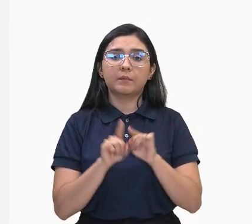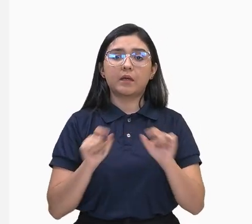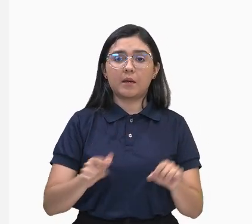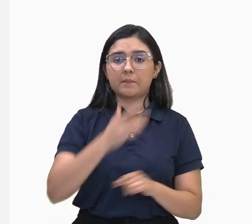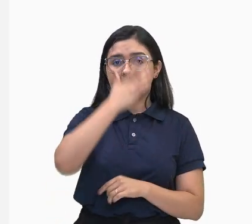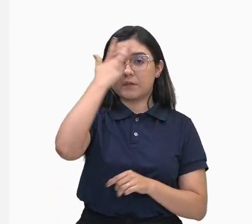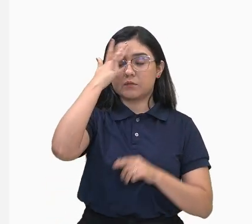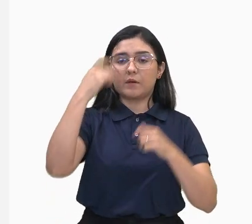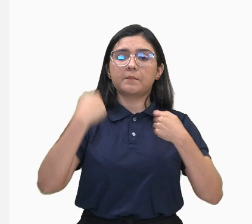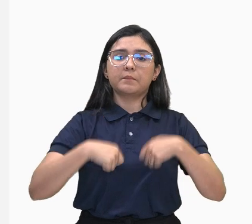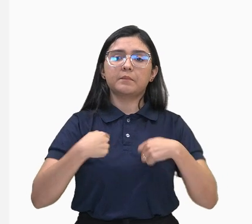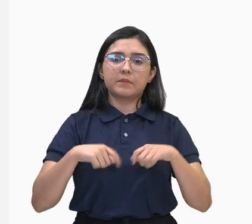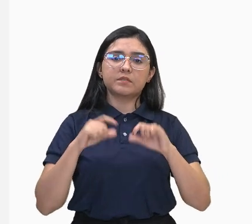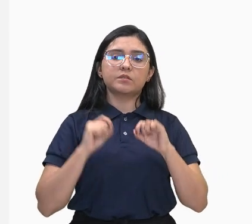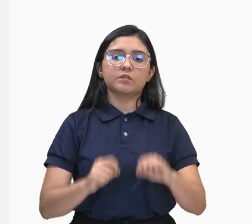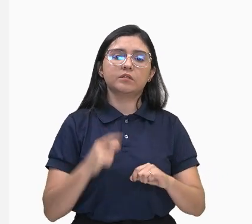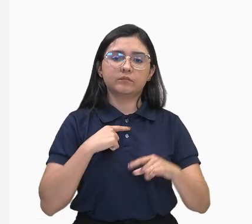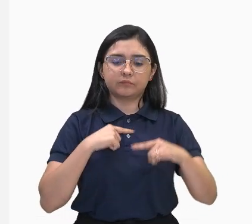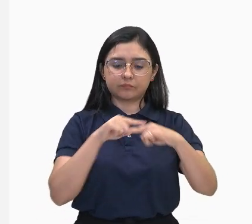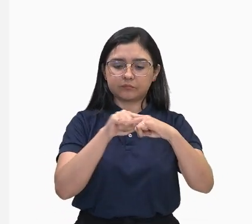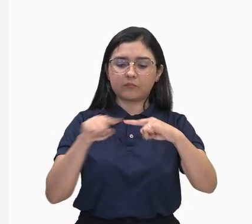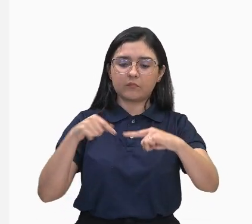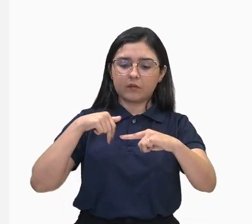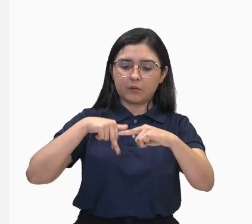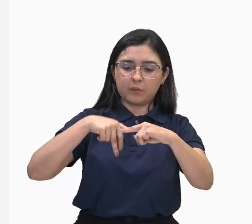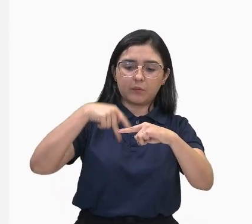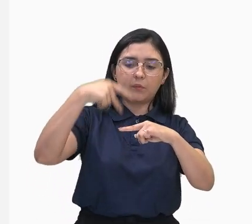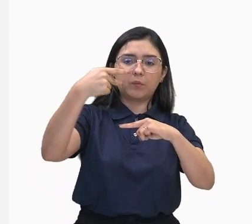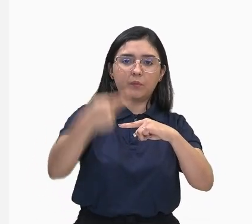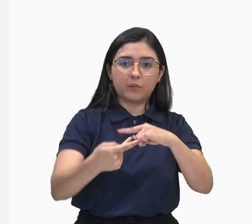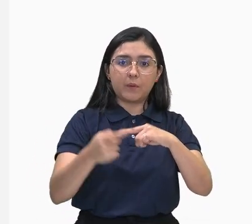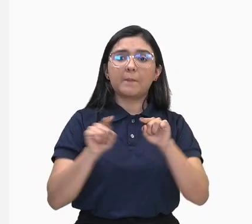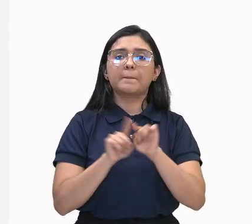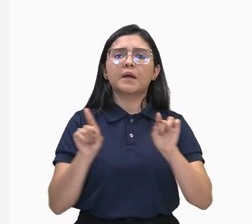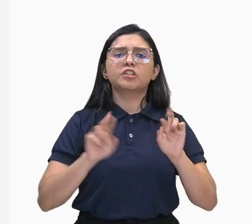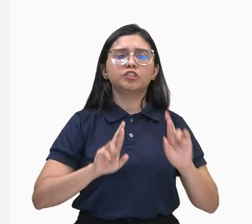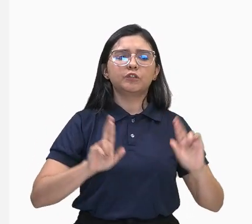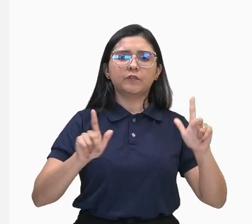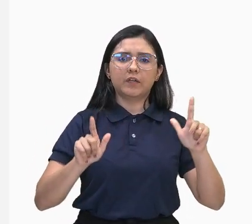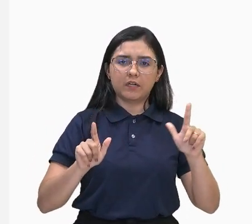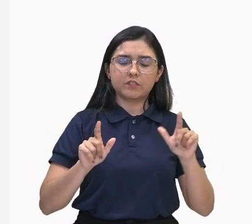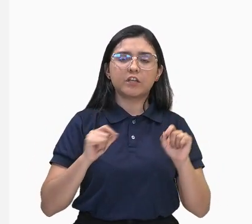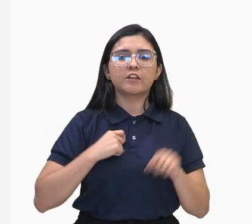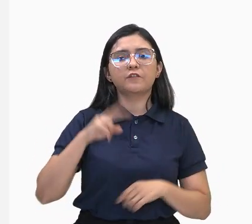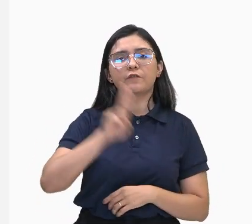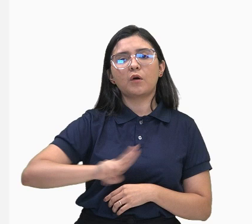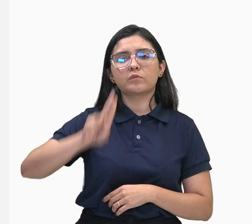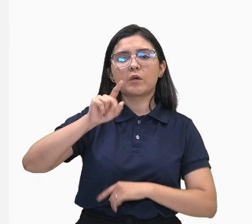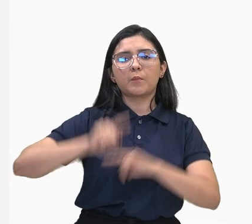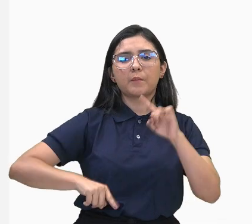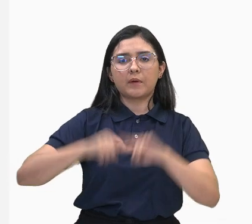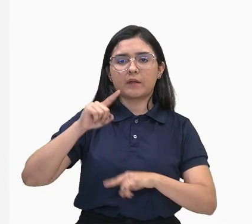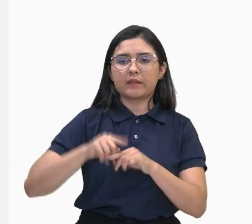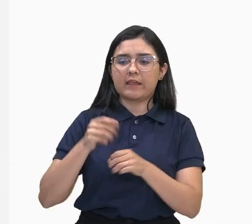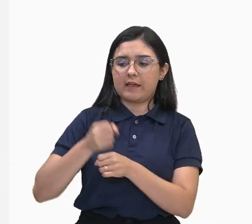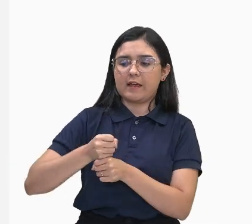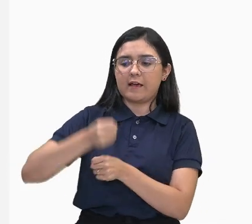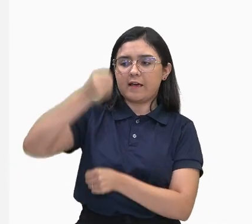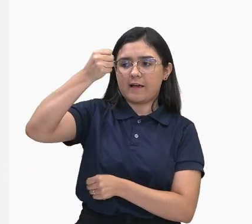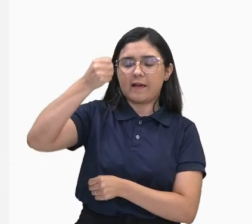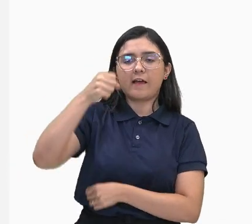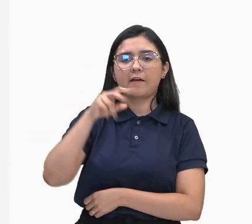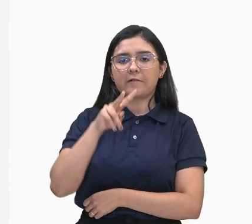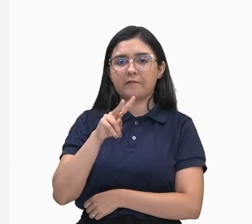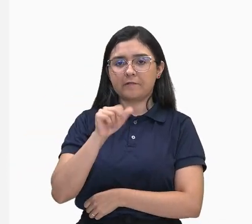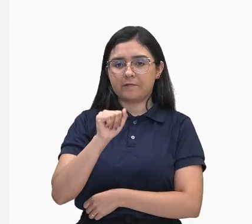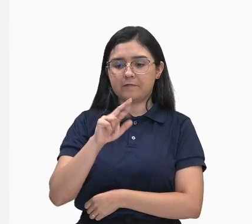precisar saltar sobre uma barra horizontal, porém com uma diferença. Nesse eles vão usar um implemento que é a vara, que é uma vara